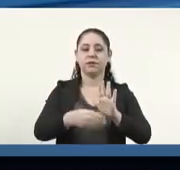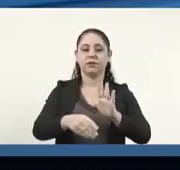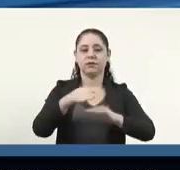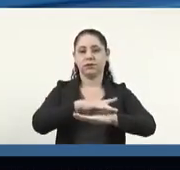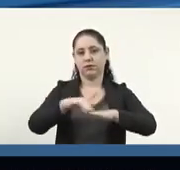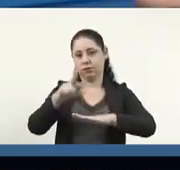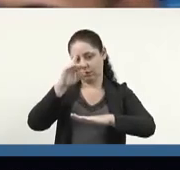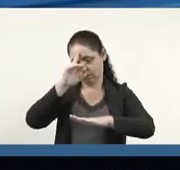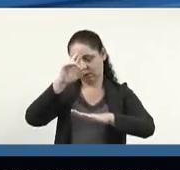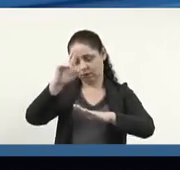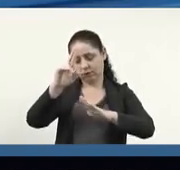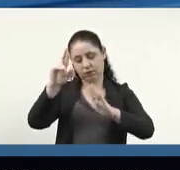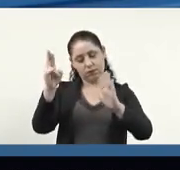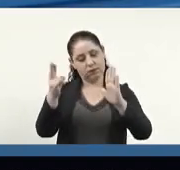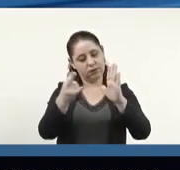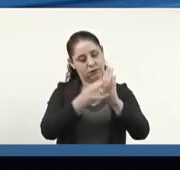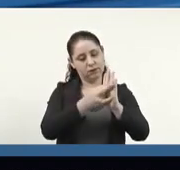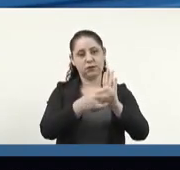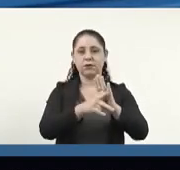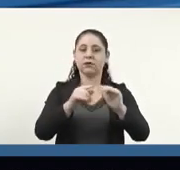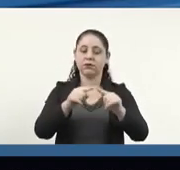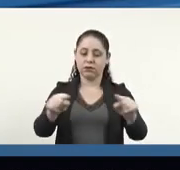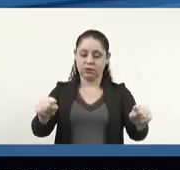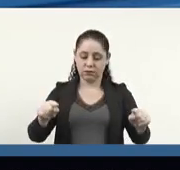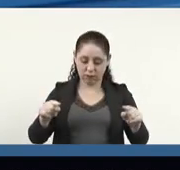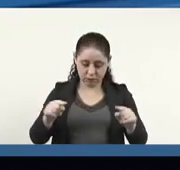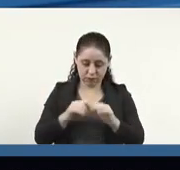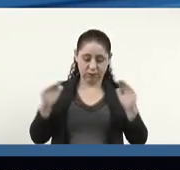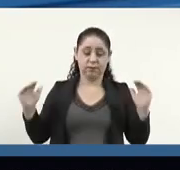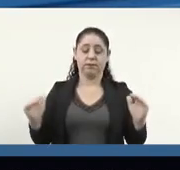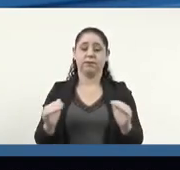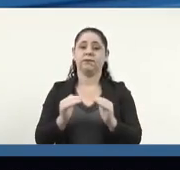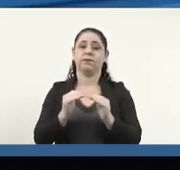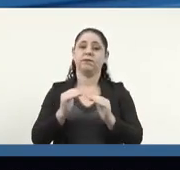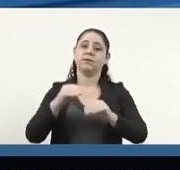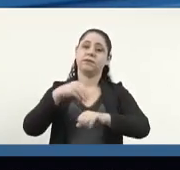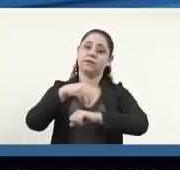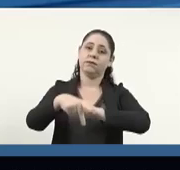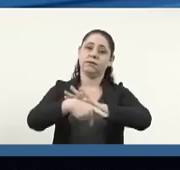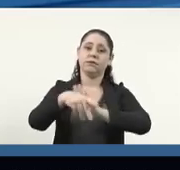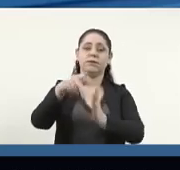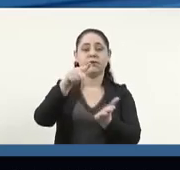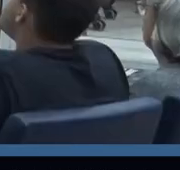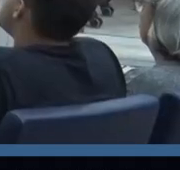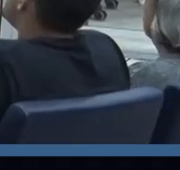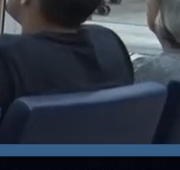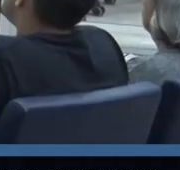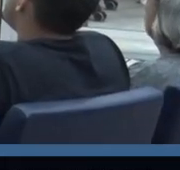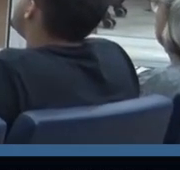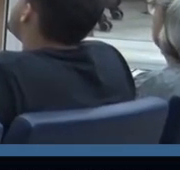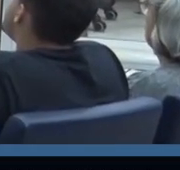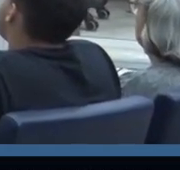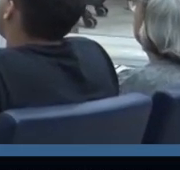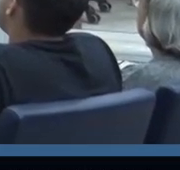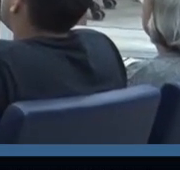Assembleia Legislativa a proposta foi aprovada pelos parlamentares se tornando lei agora Estadual mas em Três